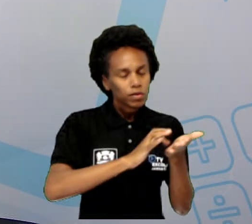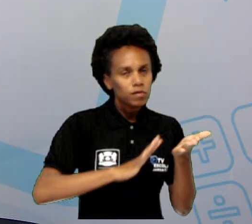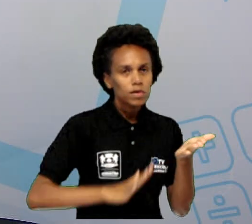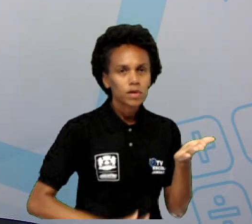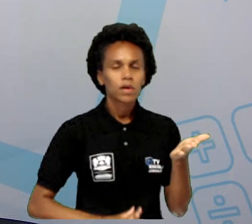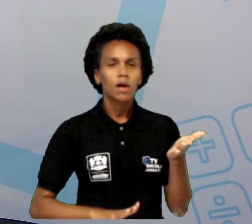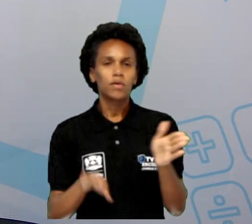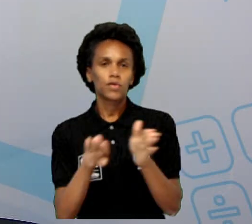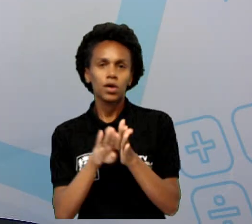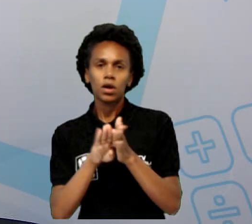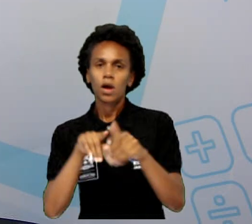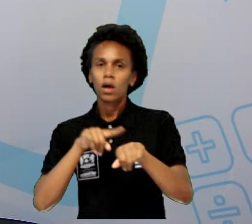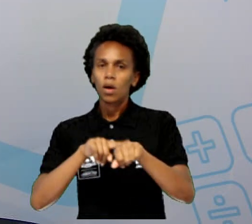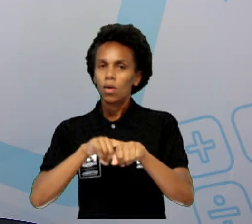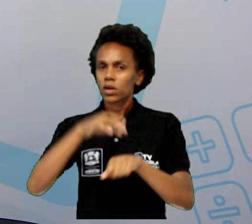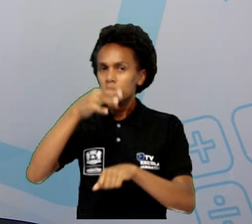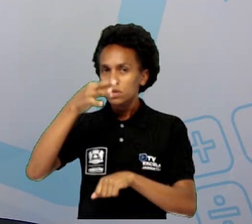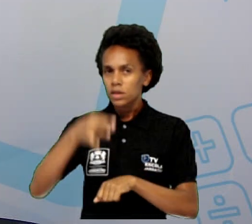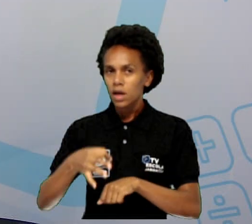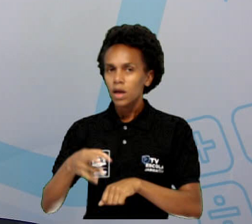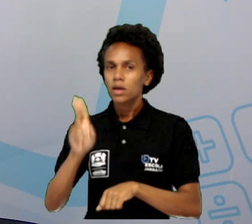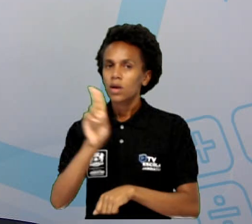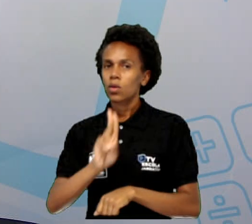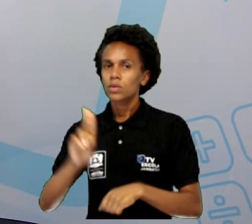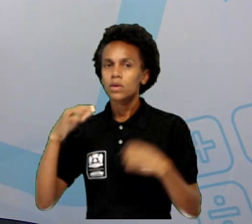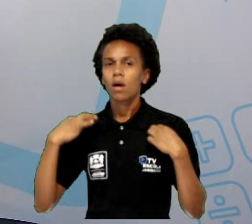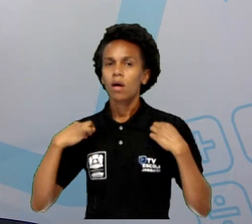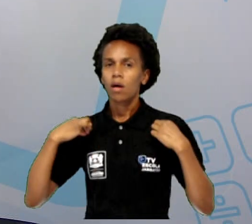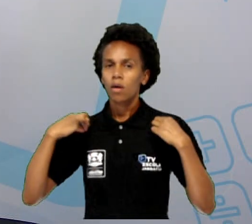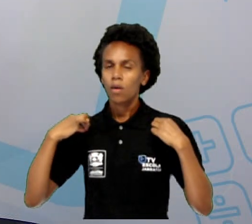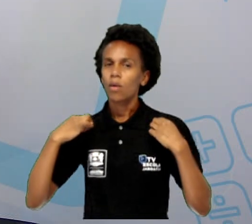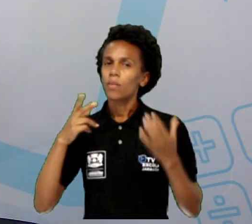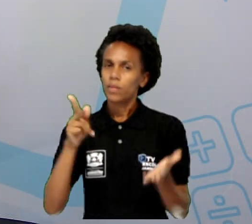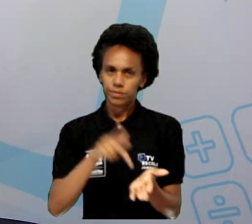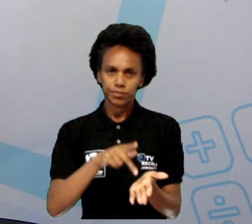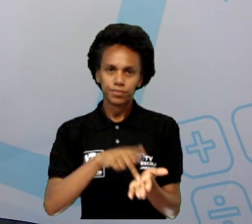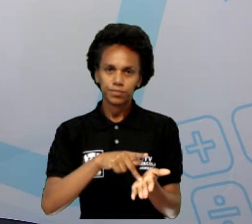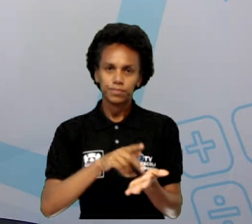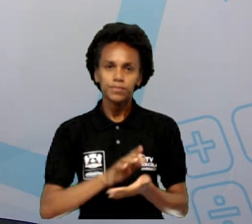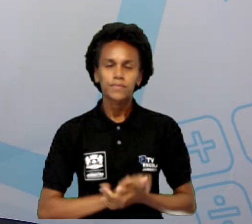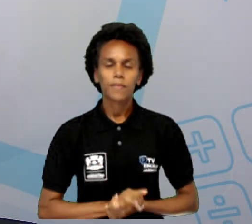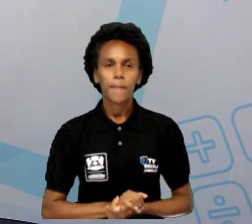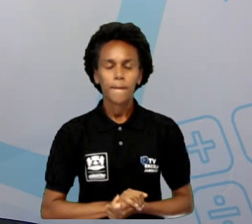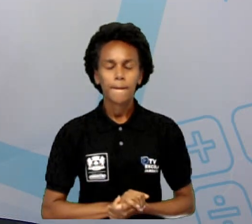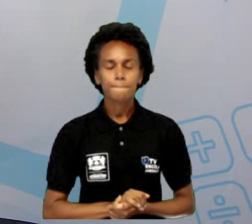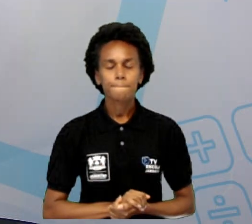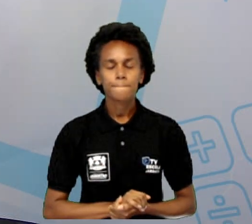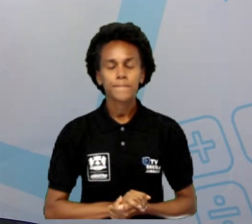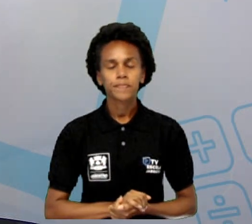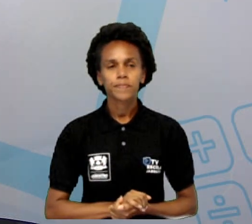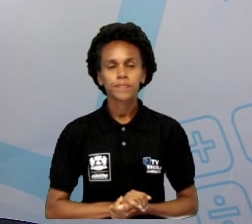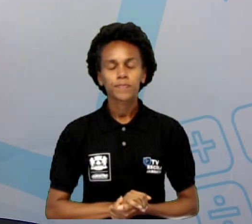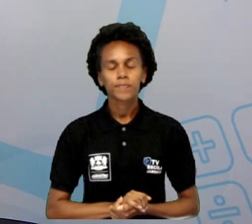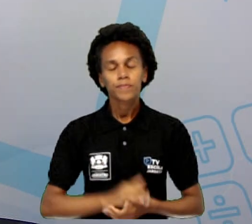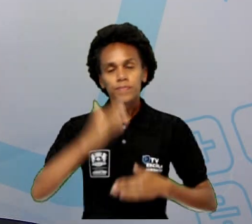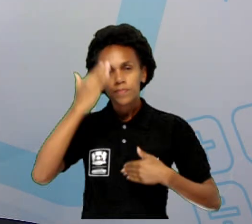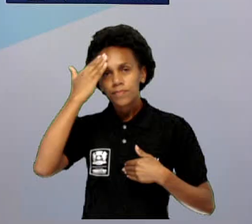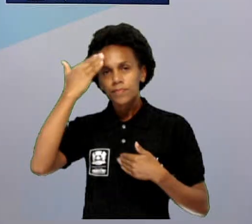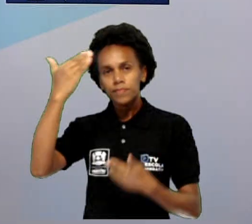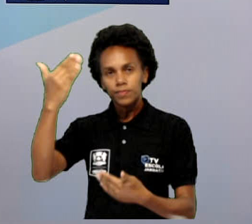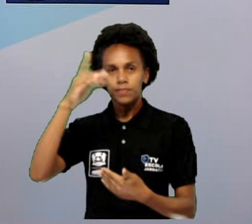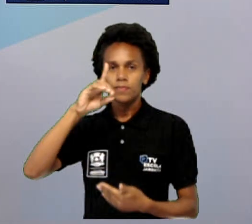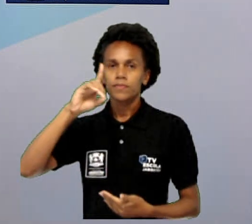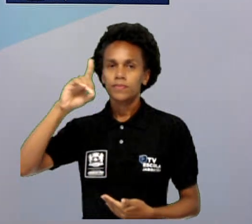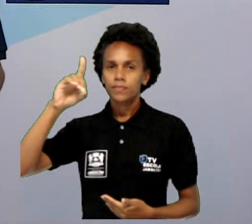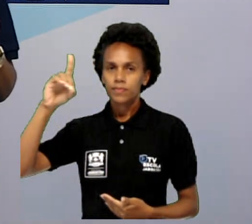hora certinho, usar o fardamento, não é verdade? Pois. Bom, graças a Deus,